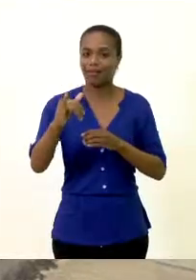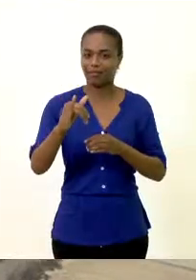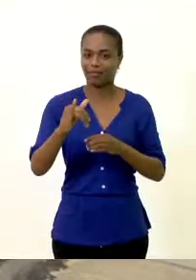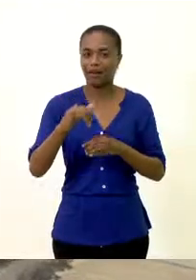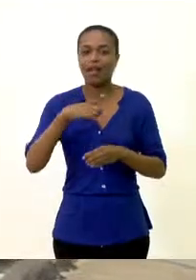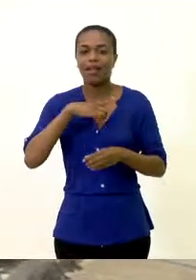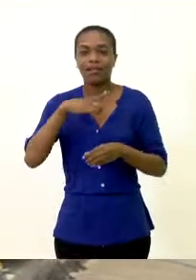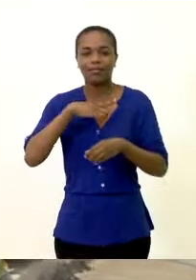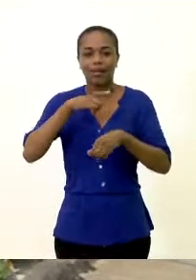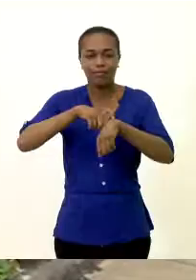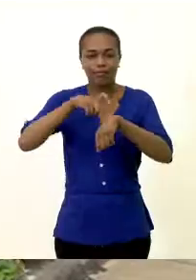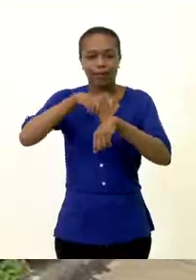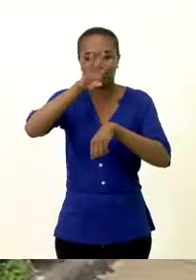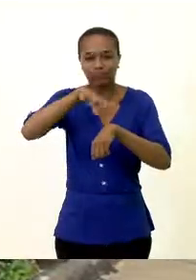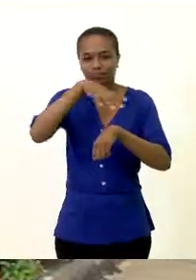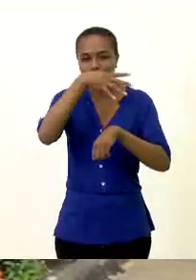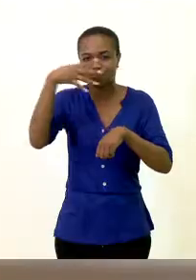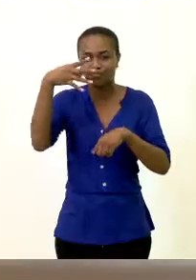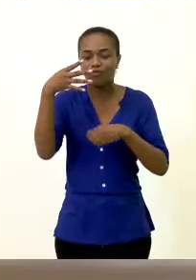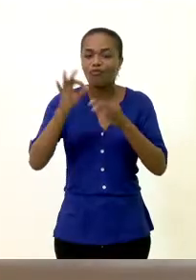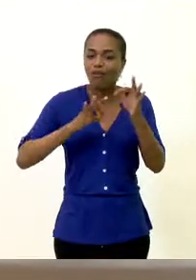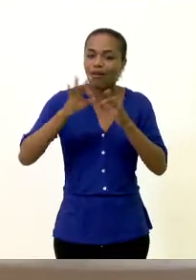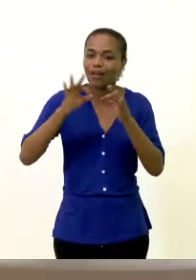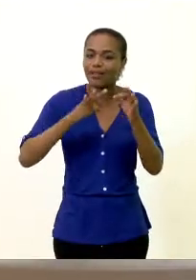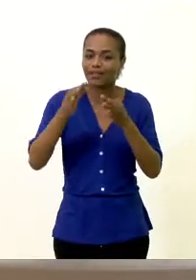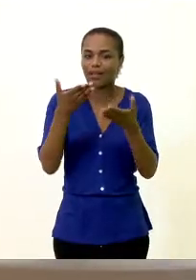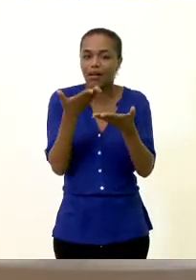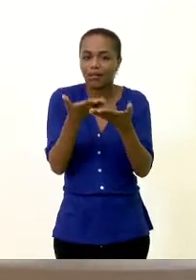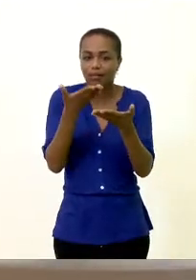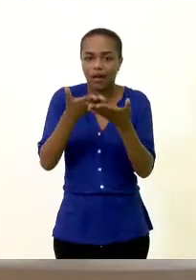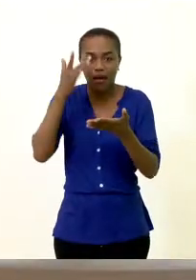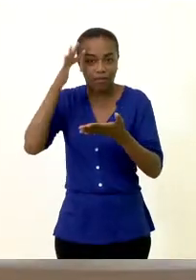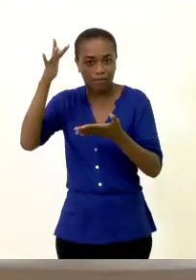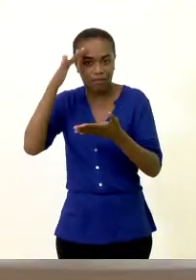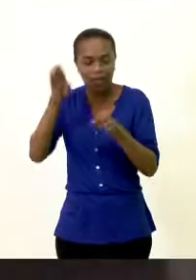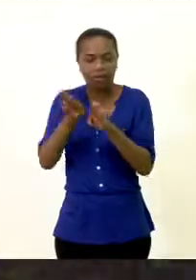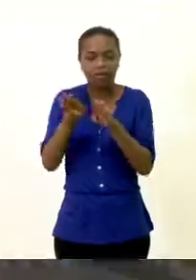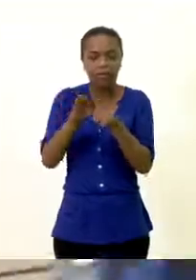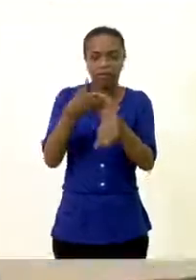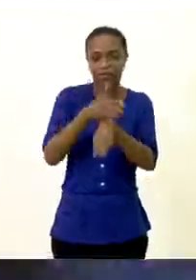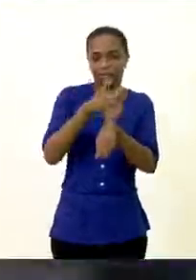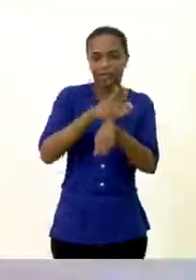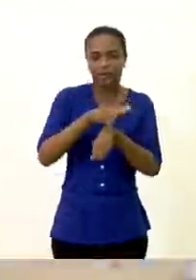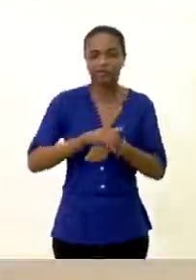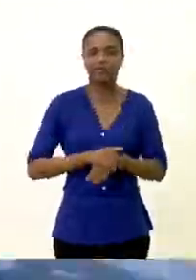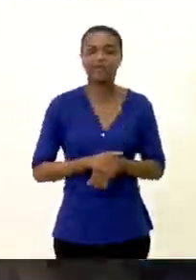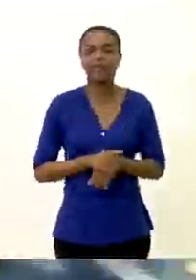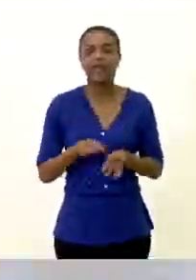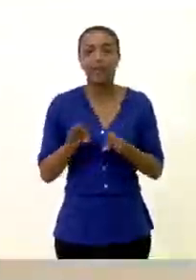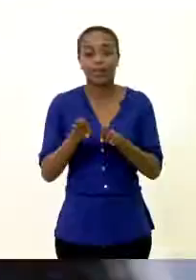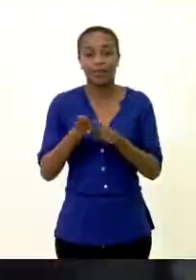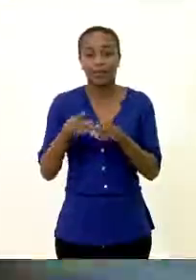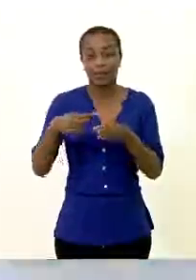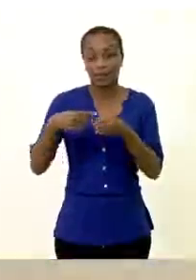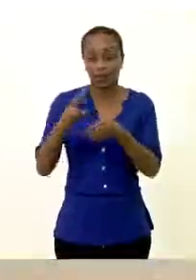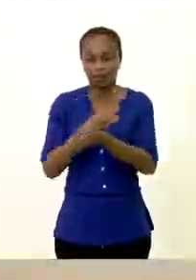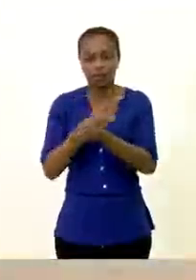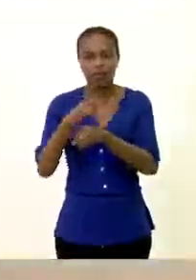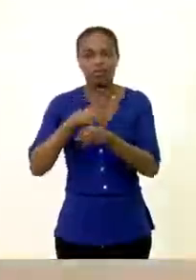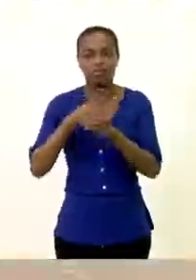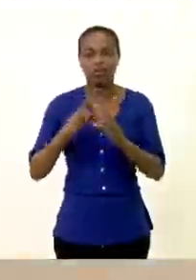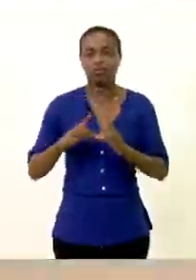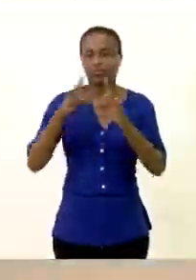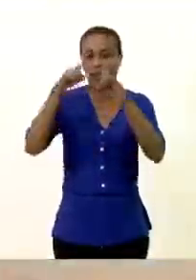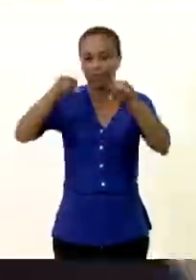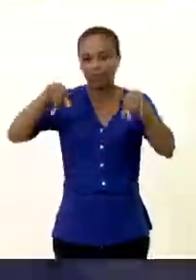e possui carga horária distribuída entre atividades teóricas e práticas. Para isso, o campus conta com